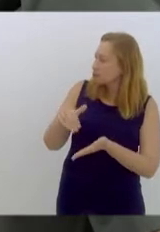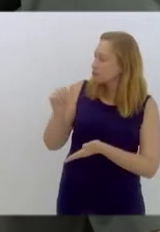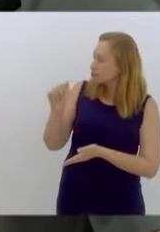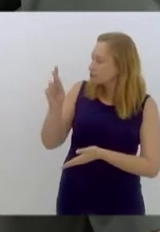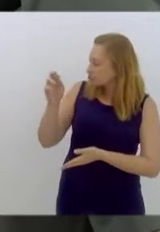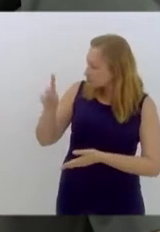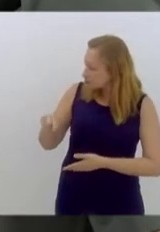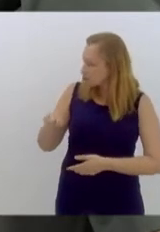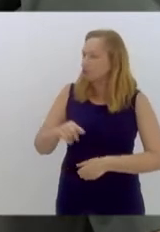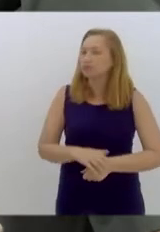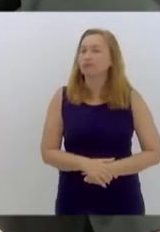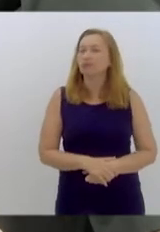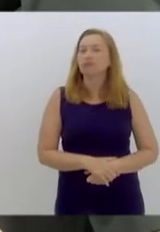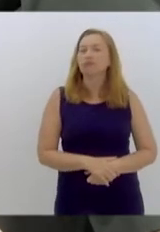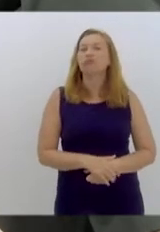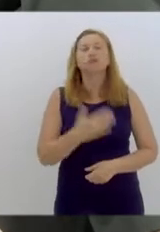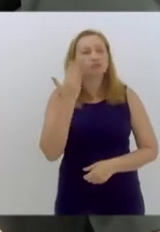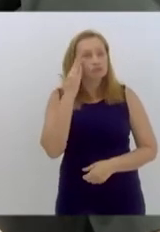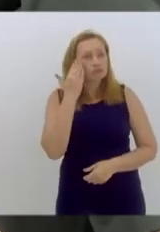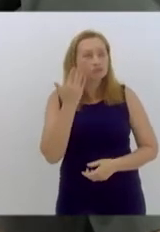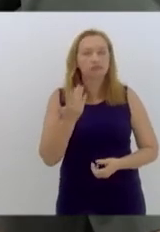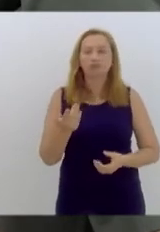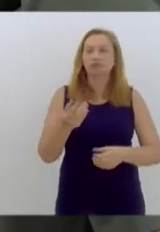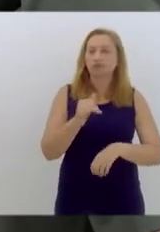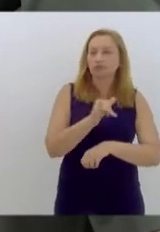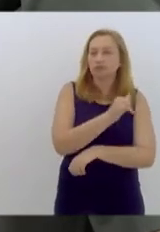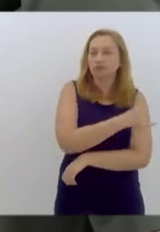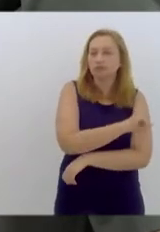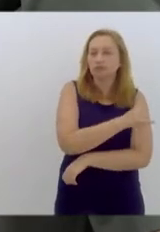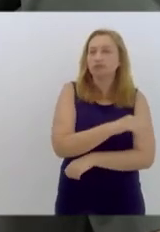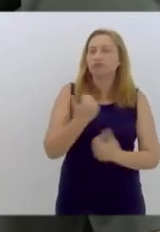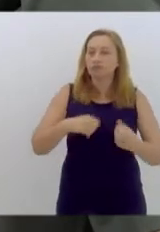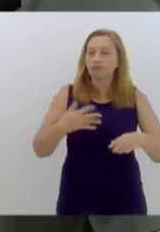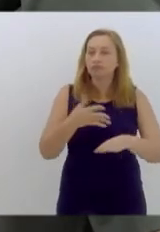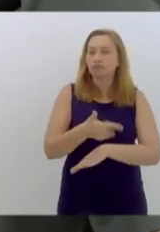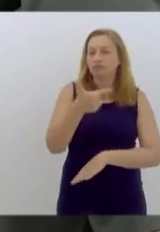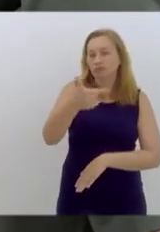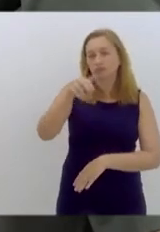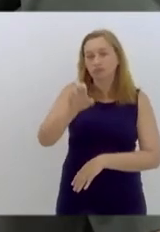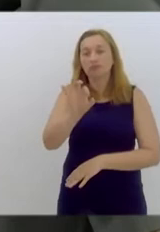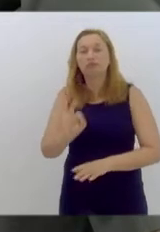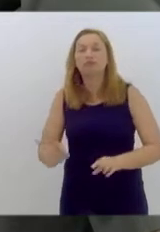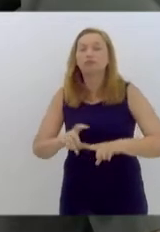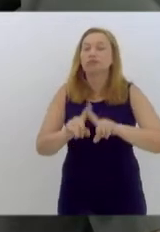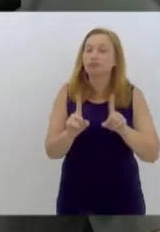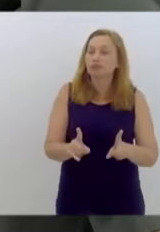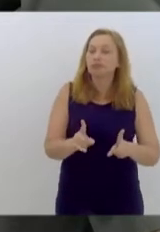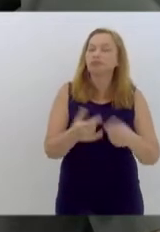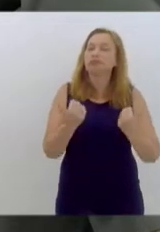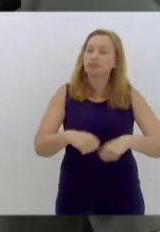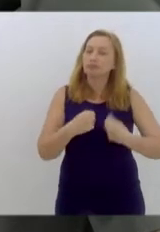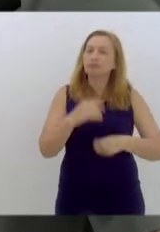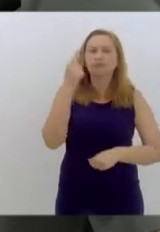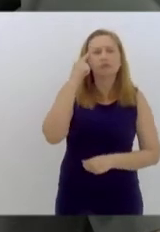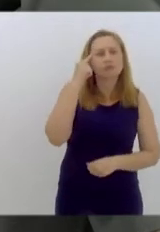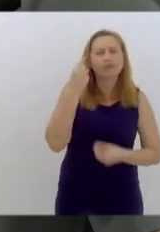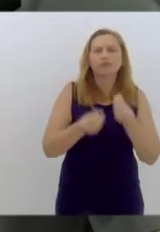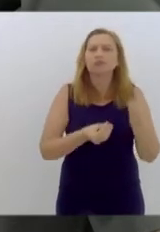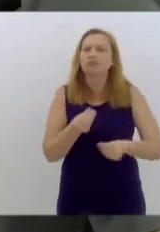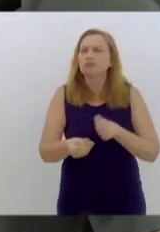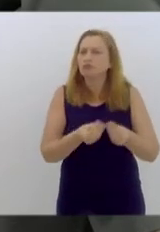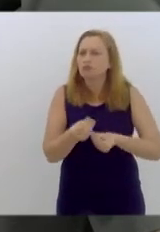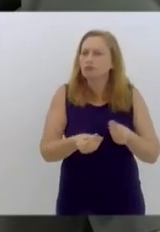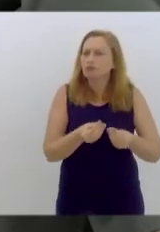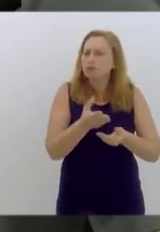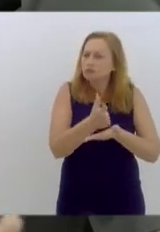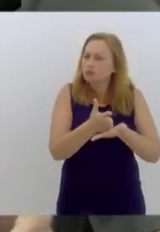A gente entende que o Rio de Janeiro tem que entrar nesses 25, mas a gente precisa pensar em como que isso vai ser, essa